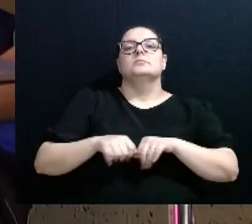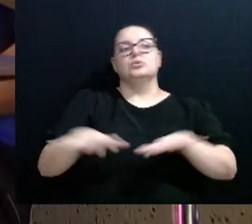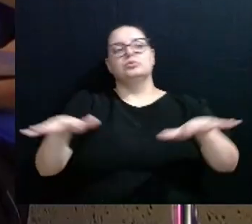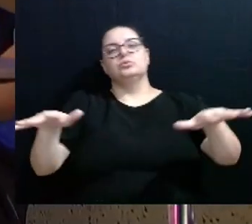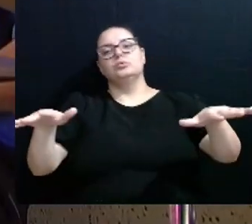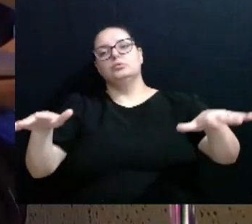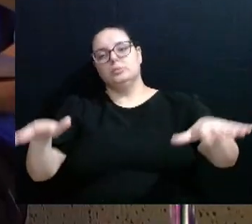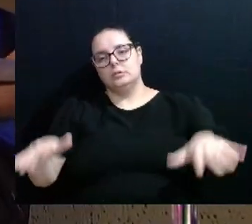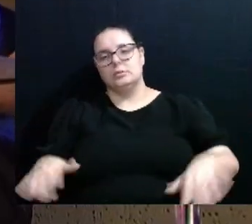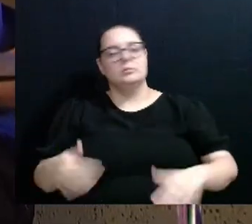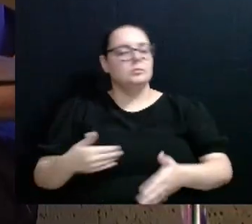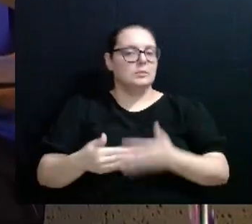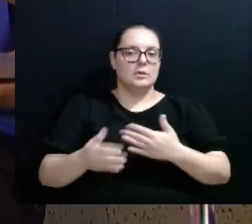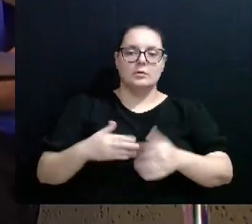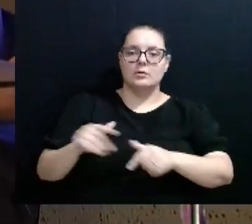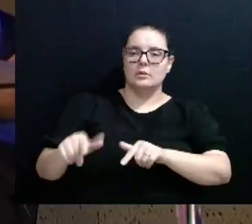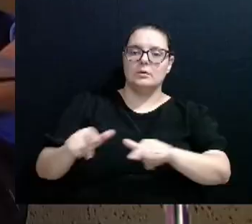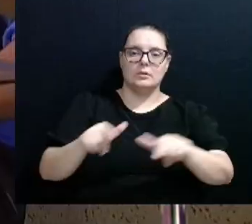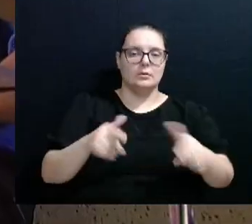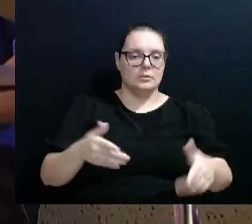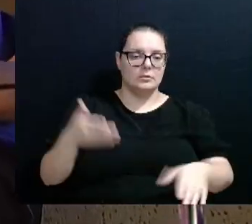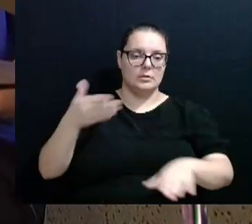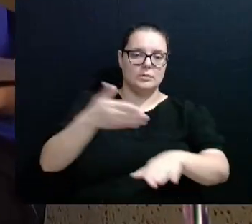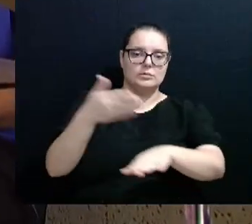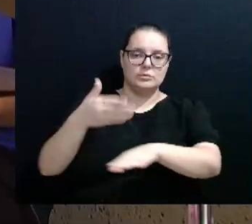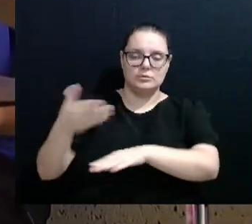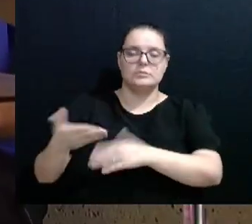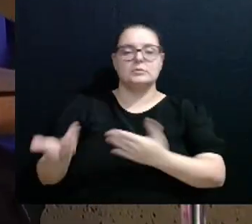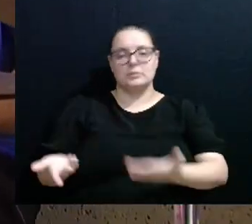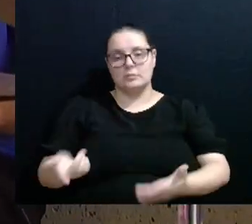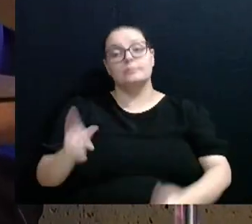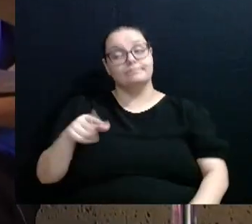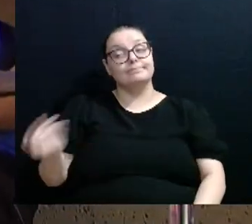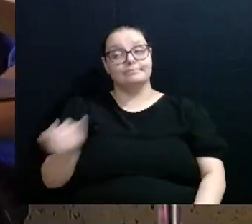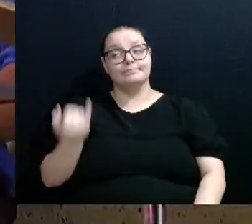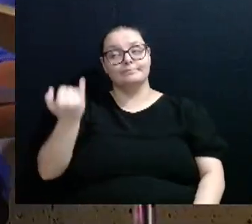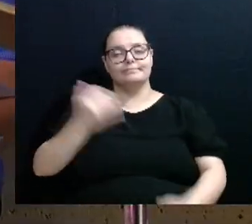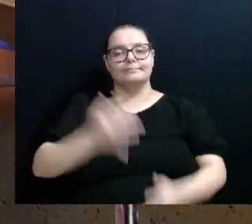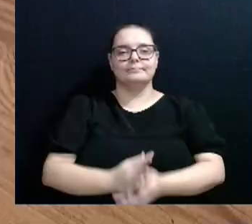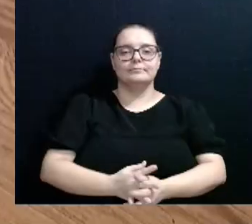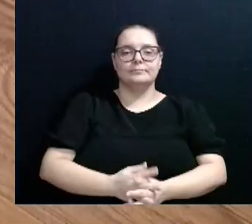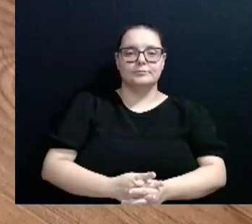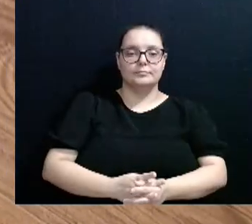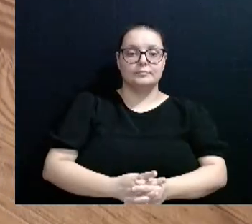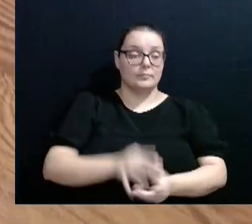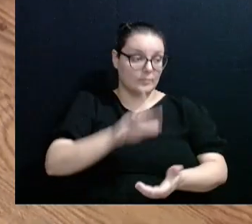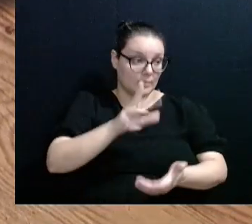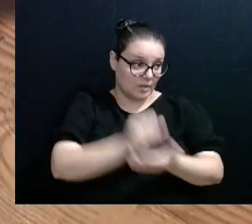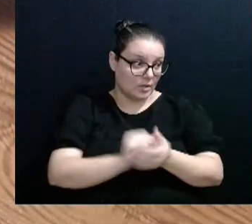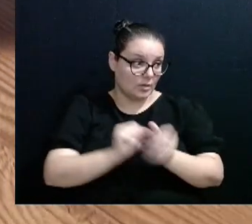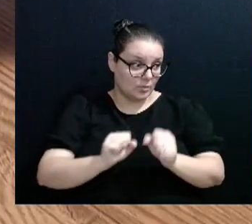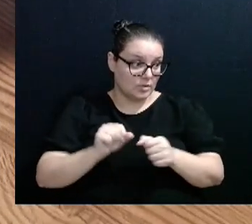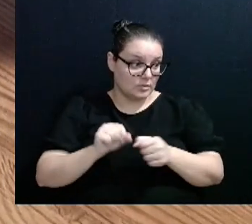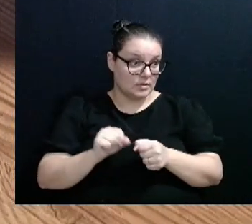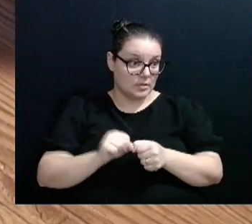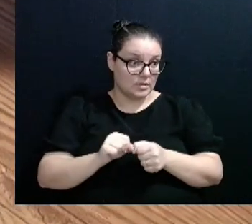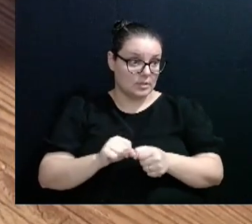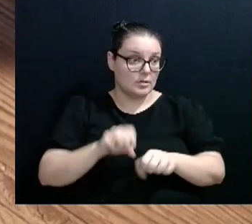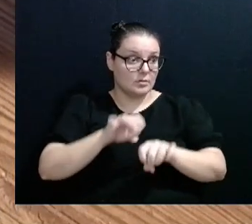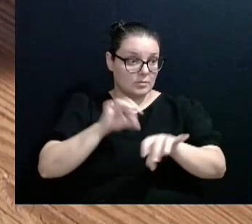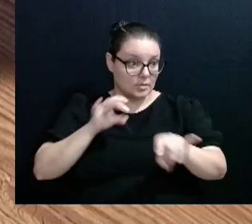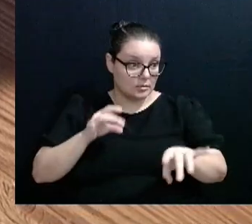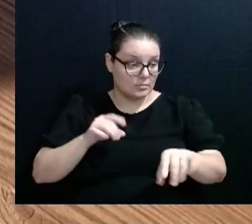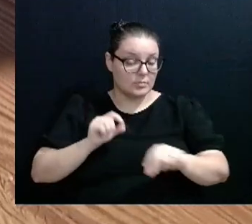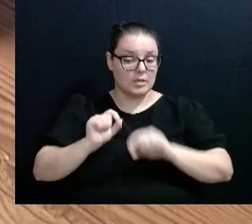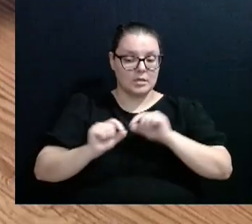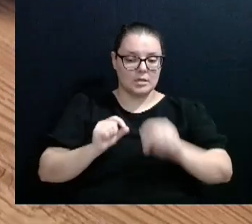que eles estejam, né? Então é muito importante. E a inscrição ela pode ser realizada de forma online, mas quem também não